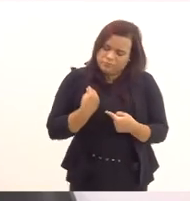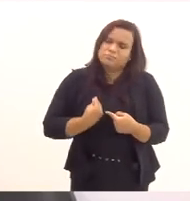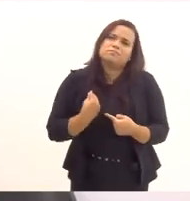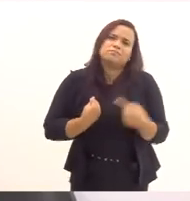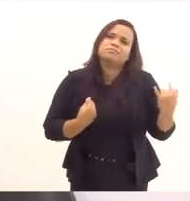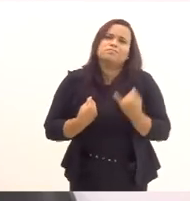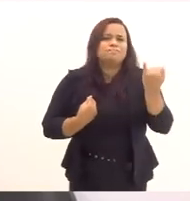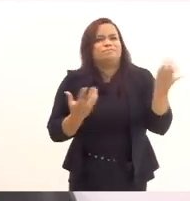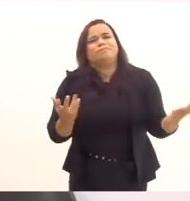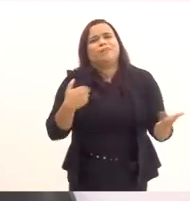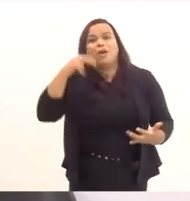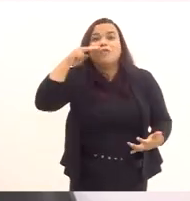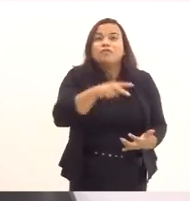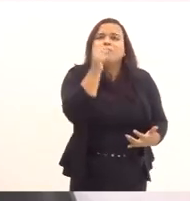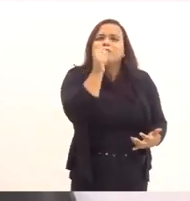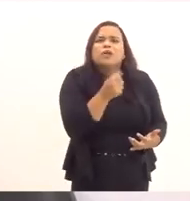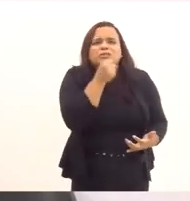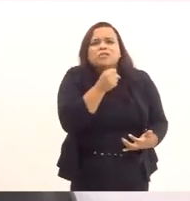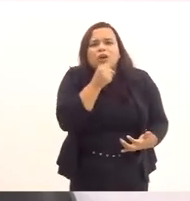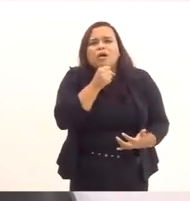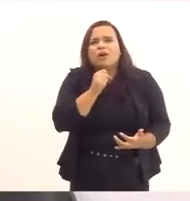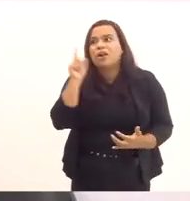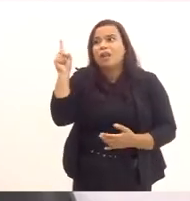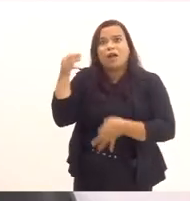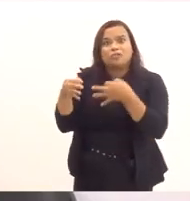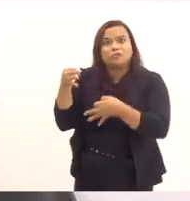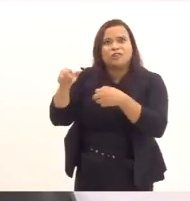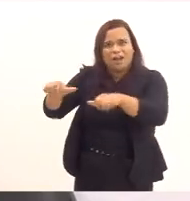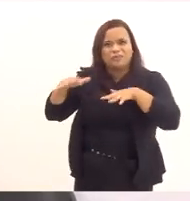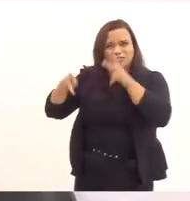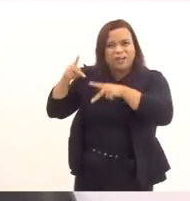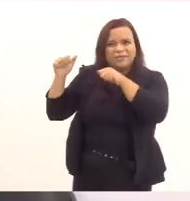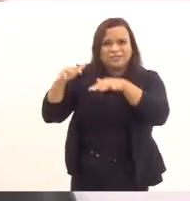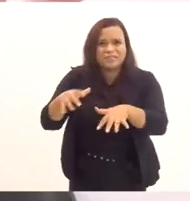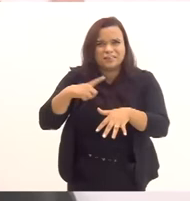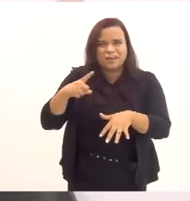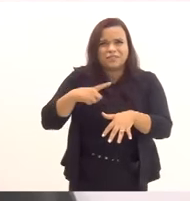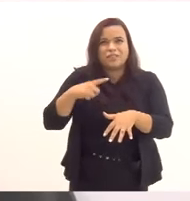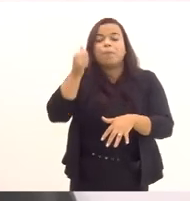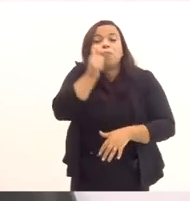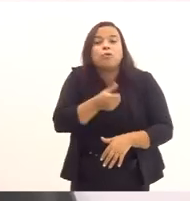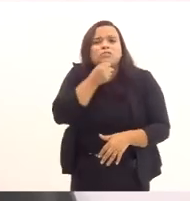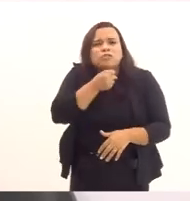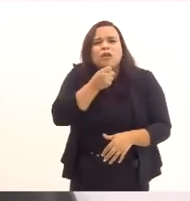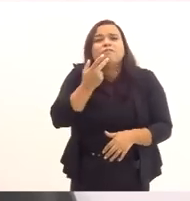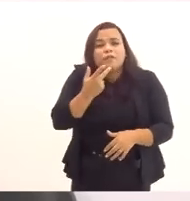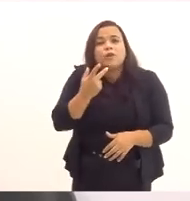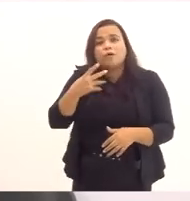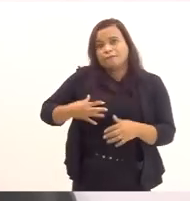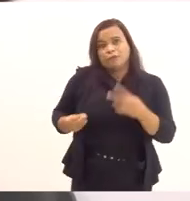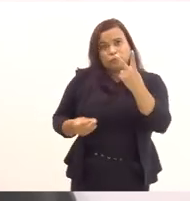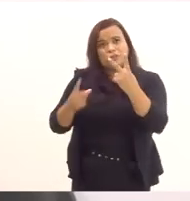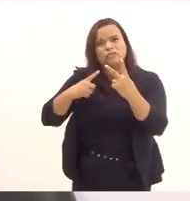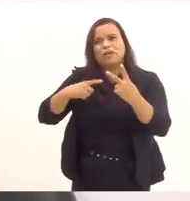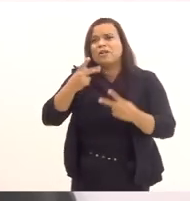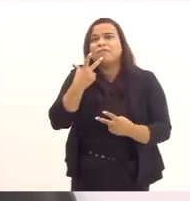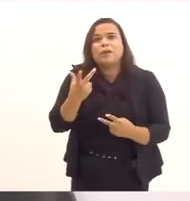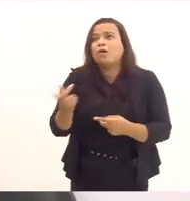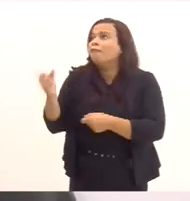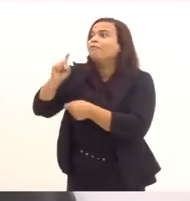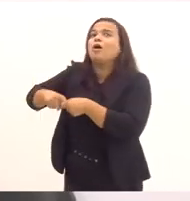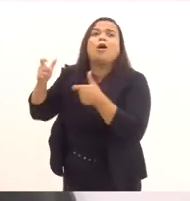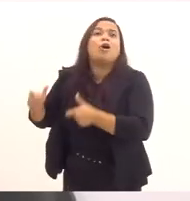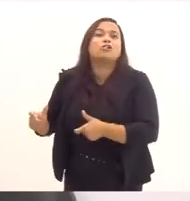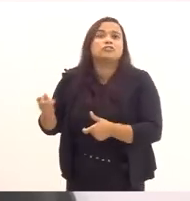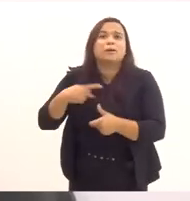gente eu vi uma senhora no final da da audiência lá em Petrópolis com duas crianças e falou o seguinte ela vai assim Moço eu não tenho pra onde voltar